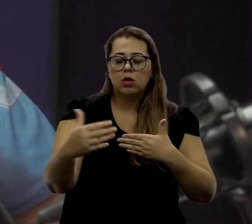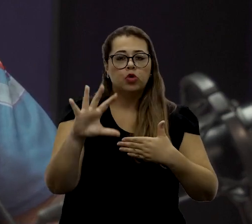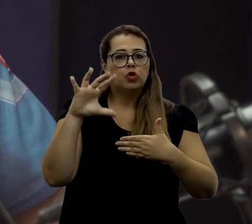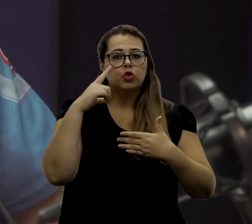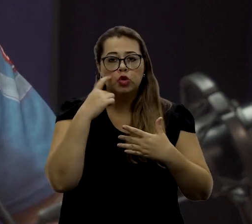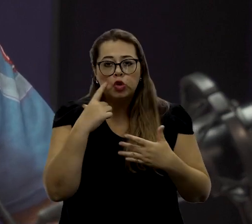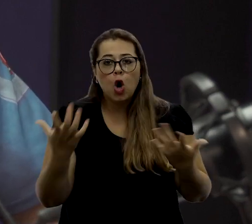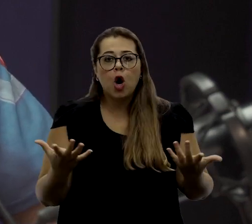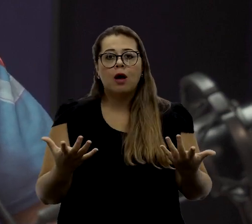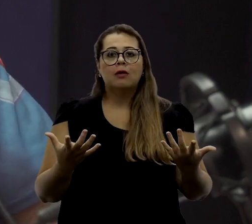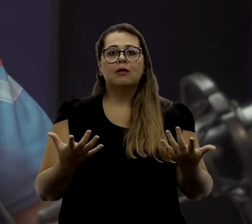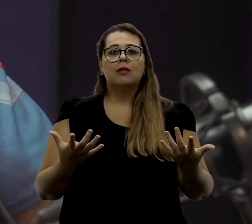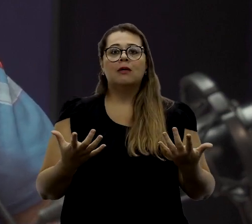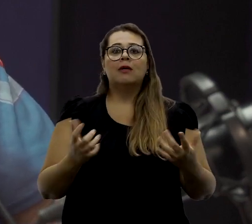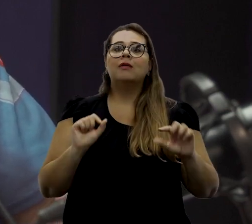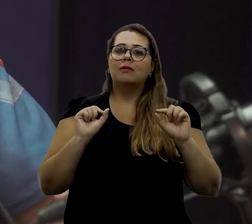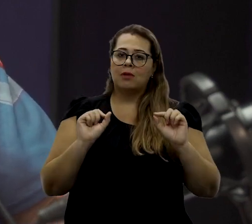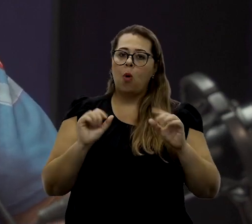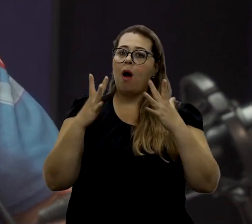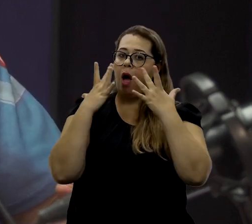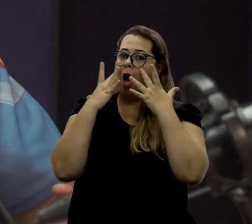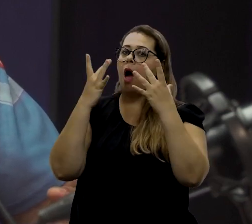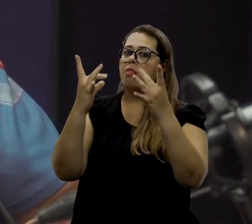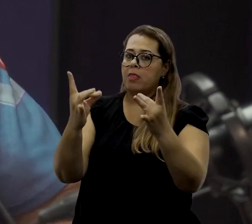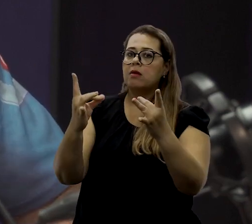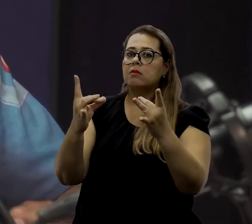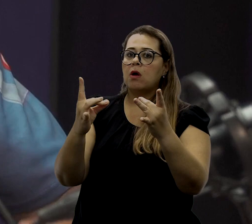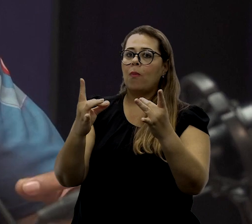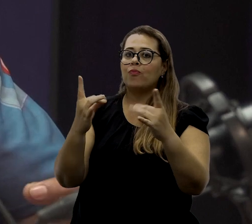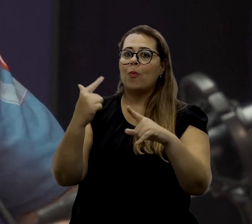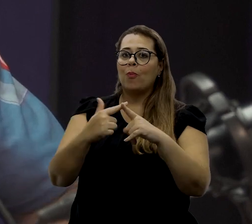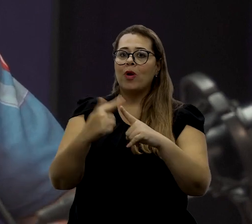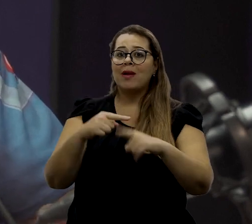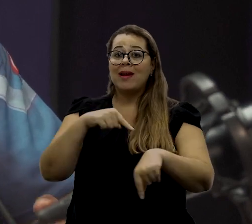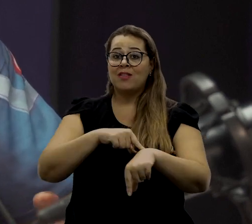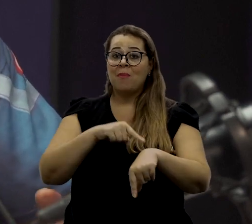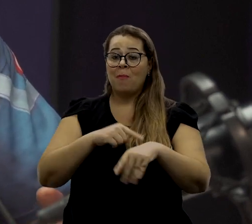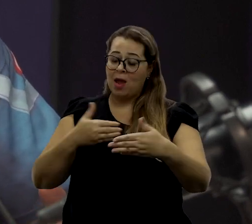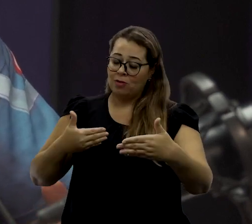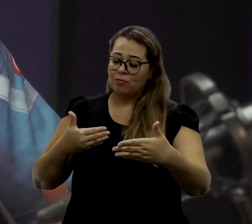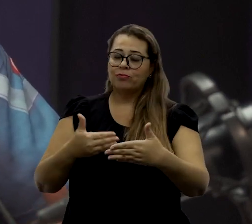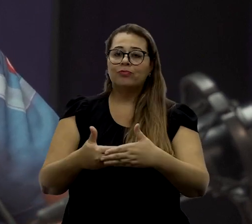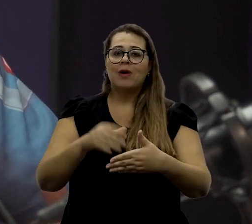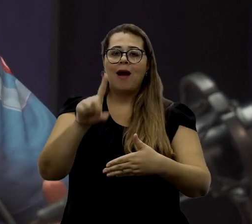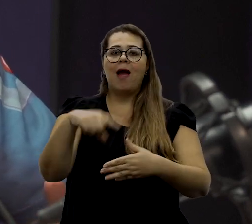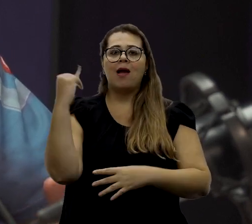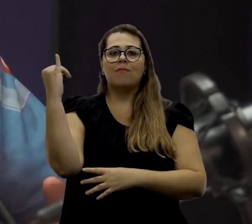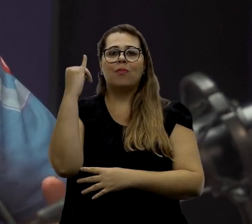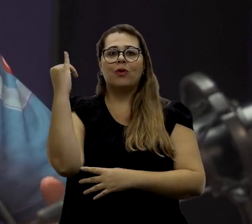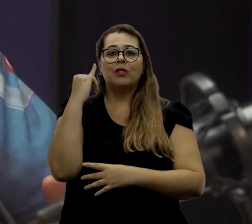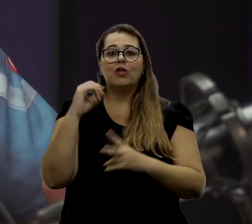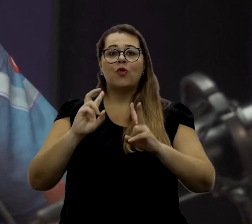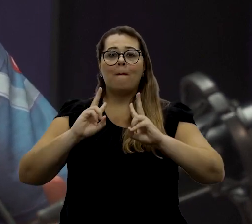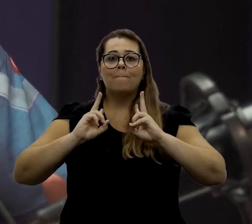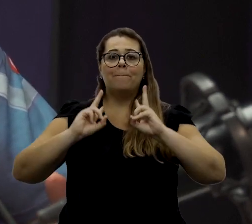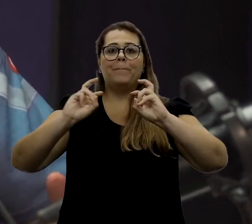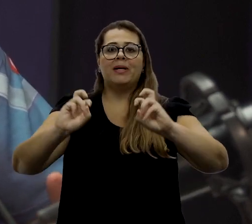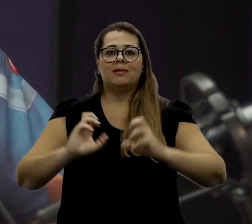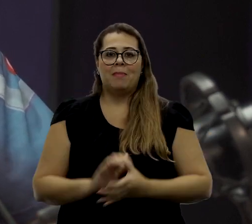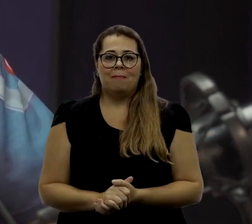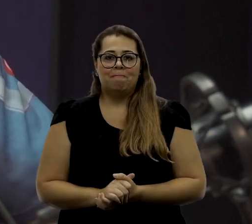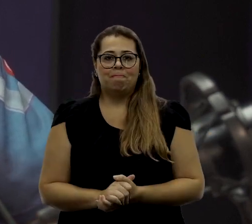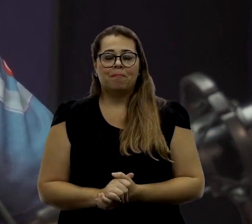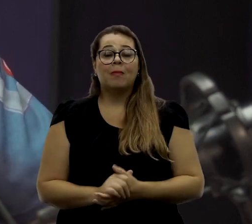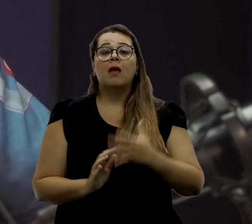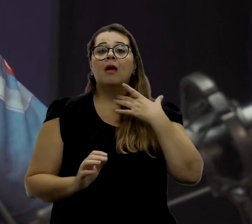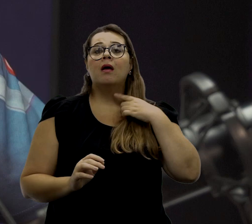vivemos, nunca foi tão importante falar de saúde mental e resiliência. Quando no outro